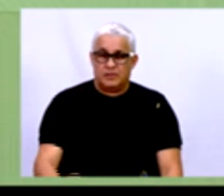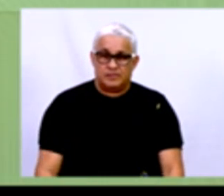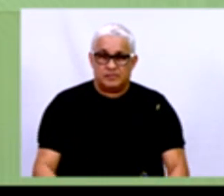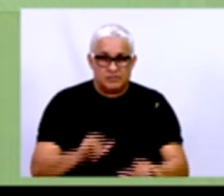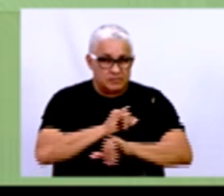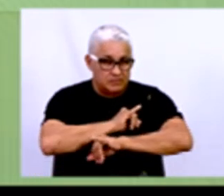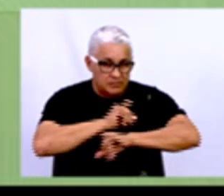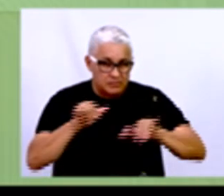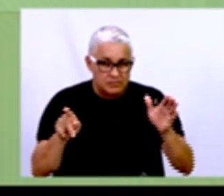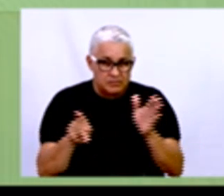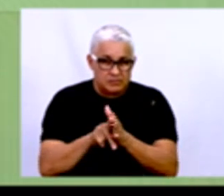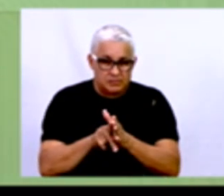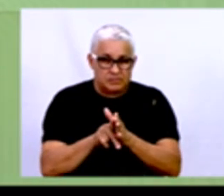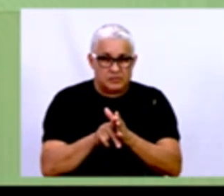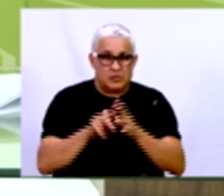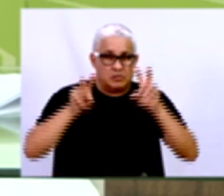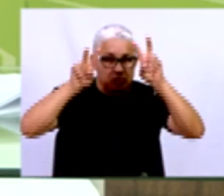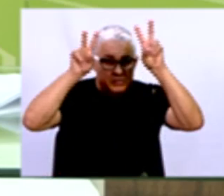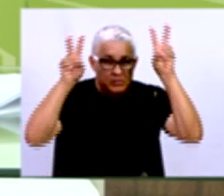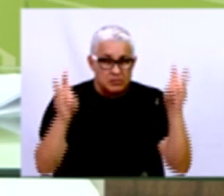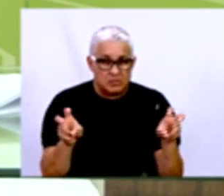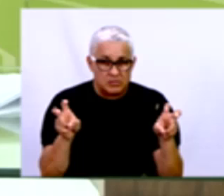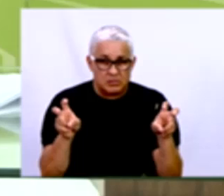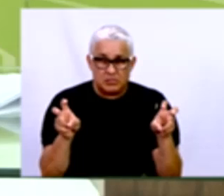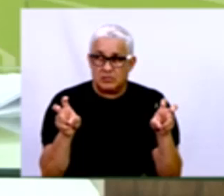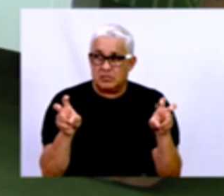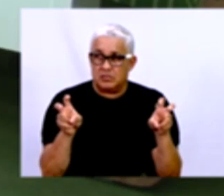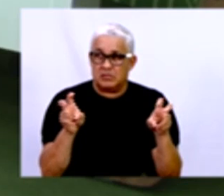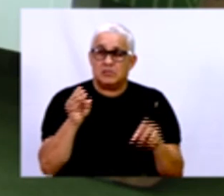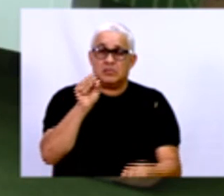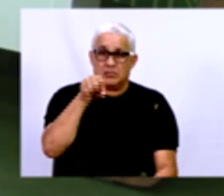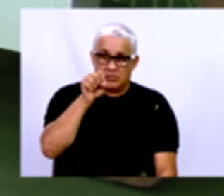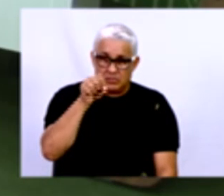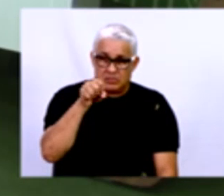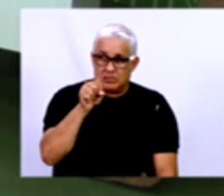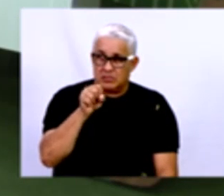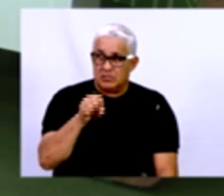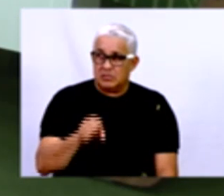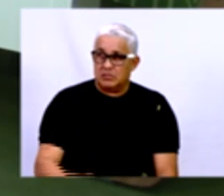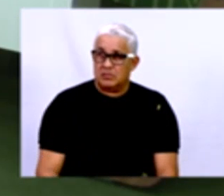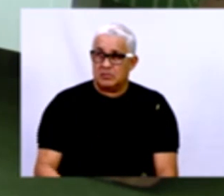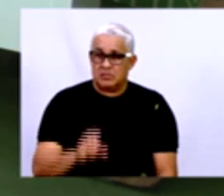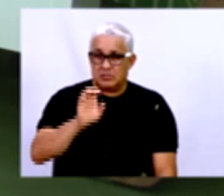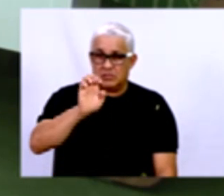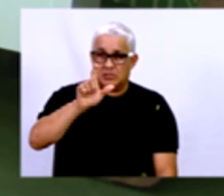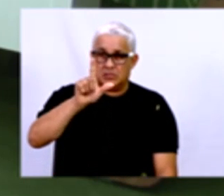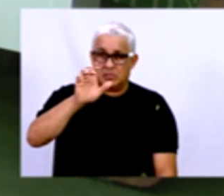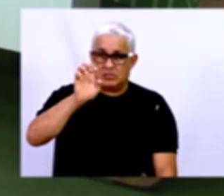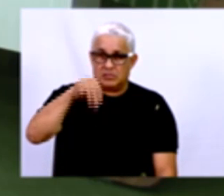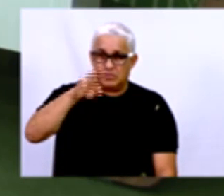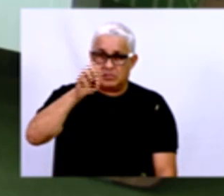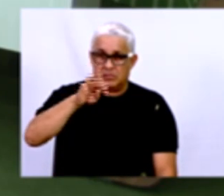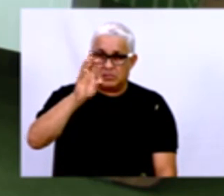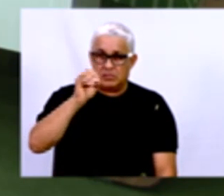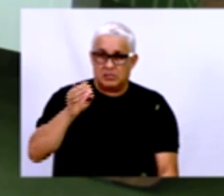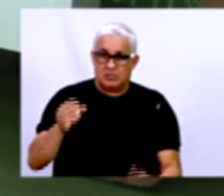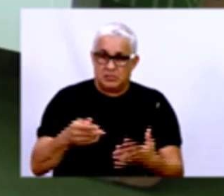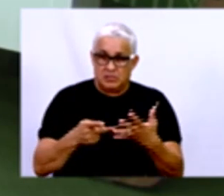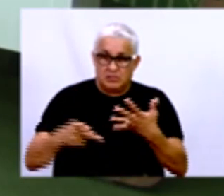informações acerca de um determinado assunto? Sim, né? Sim, Então, com qual certeza. seria o elemento priorizado nesse caso?